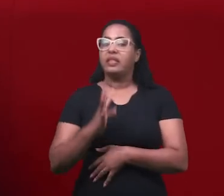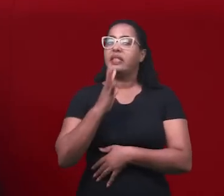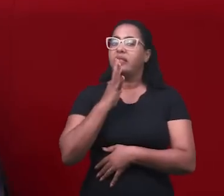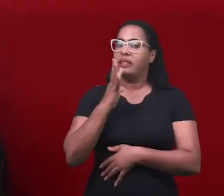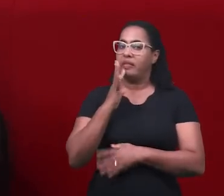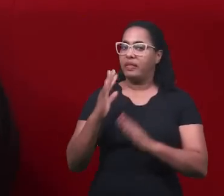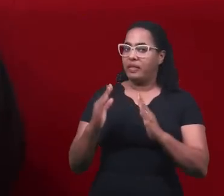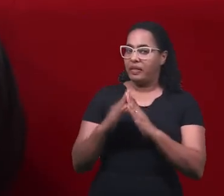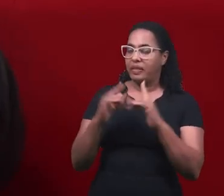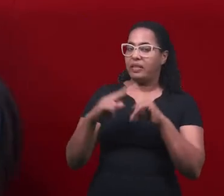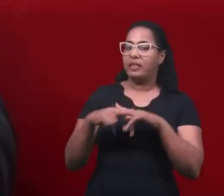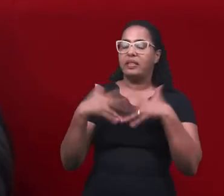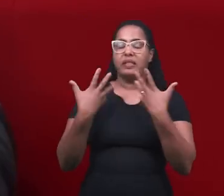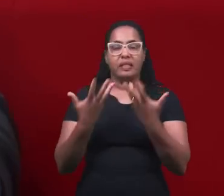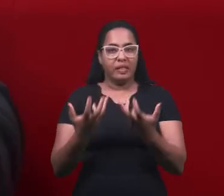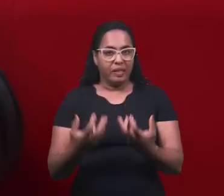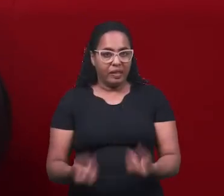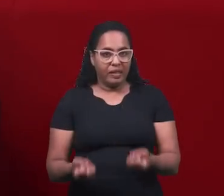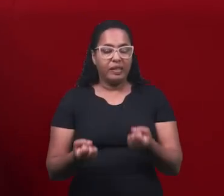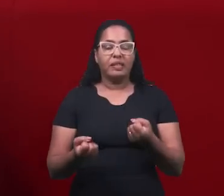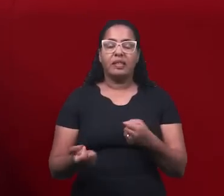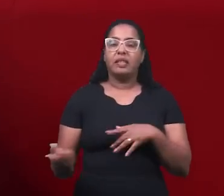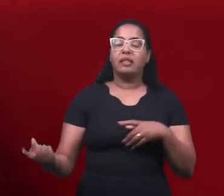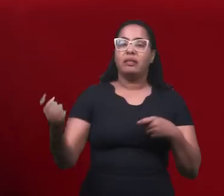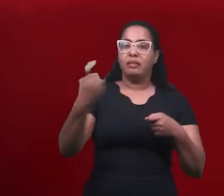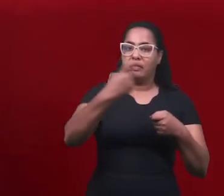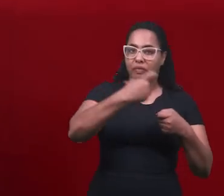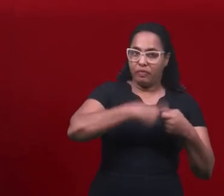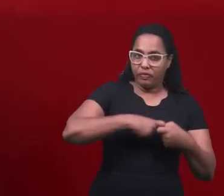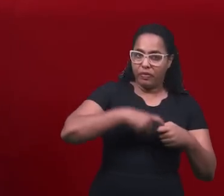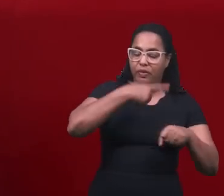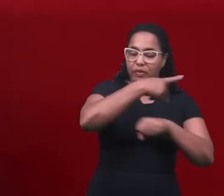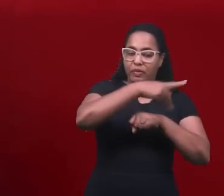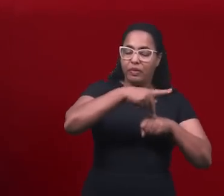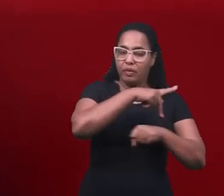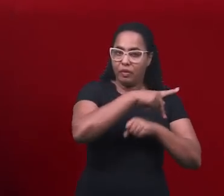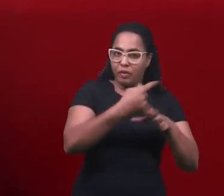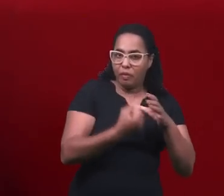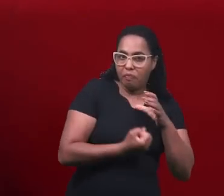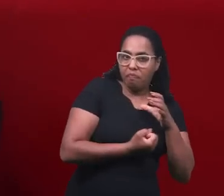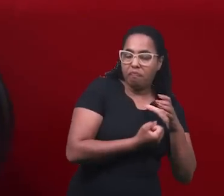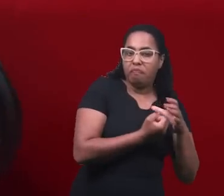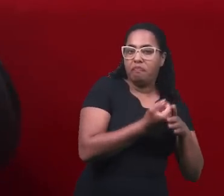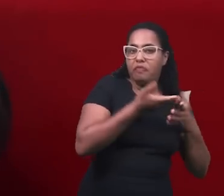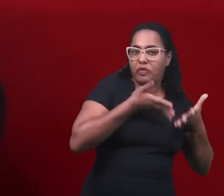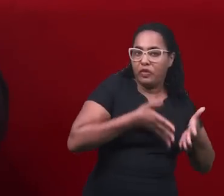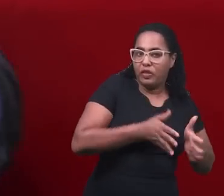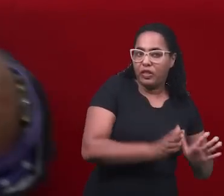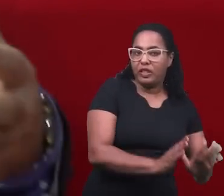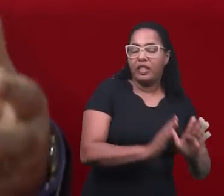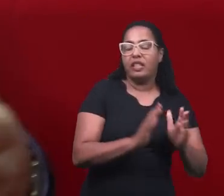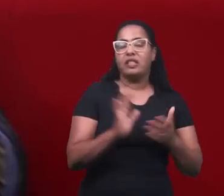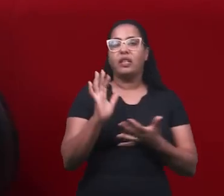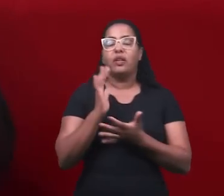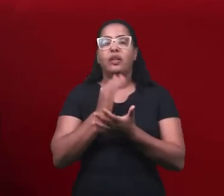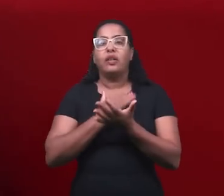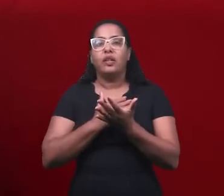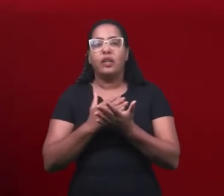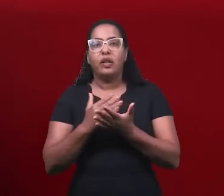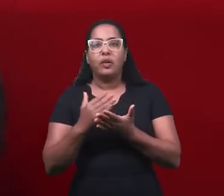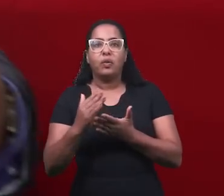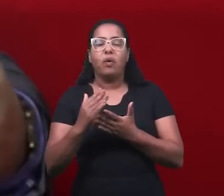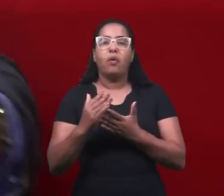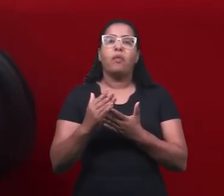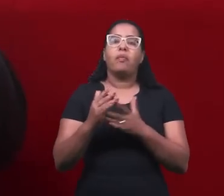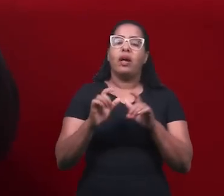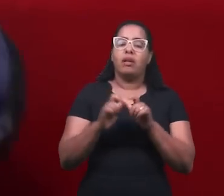a igreja, se definem e elas voltam para o seu país de origem e ali começa um núcleo. E